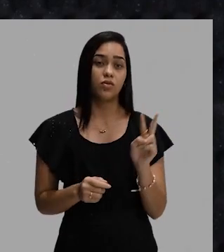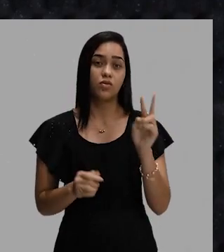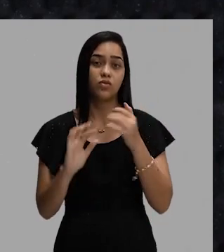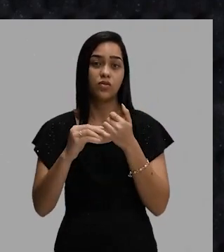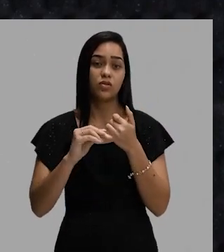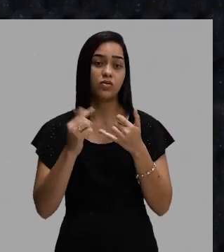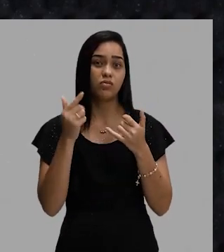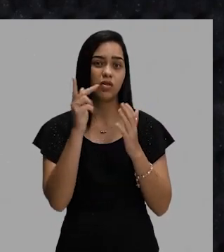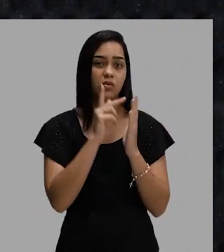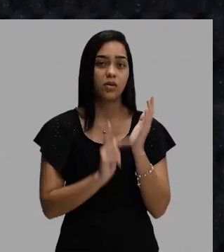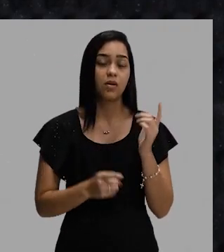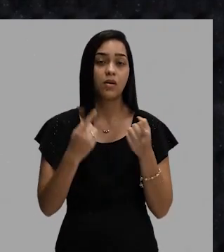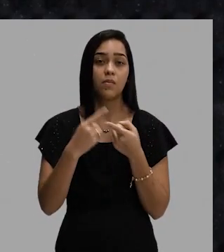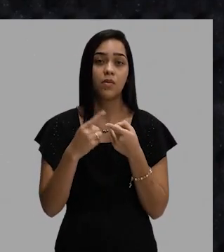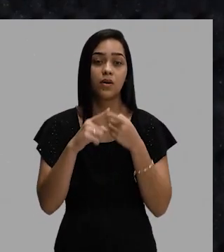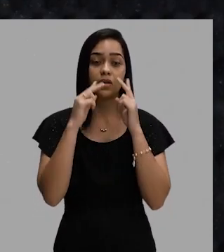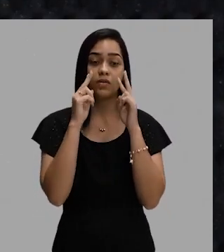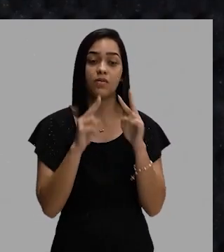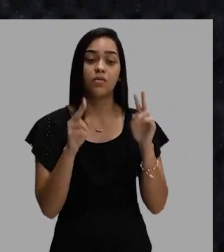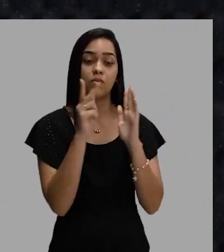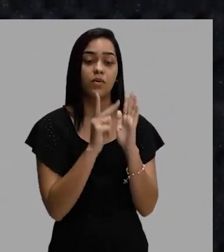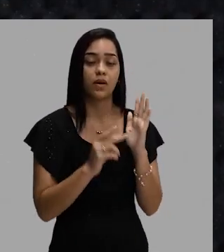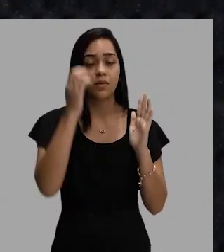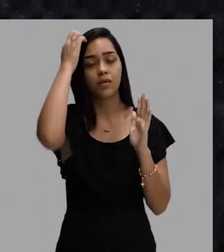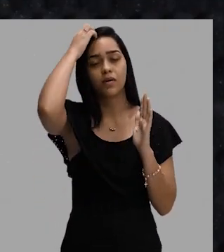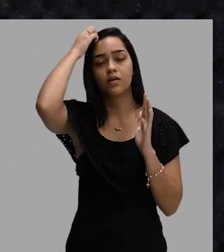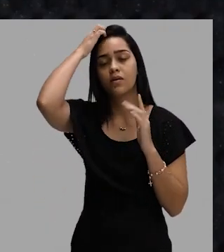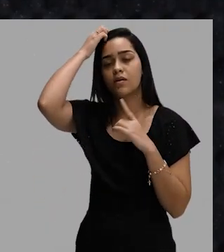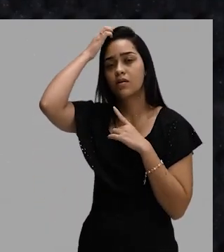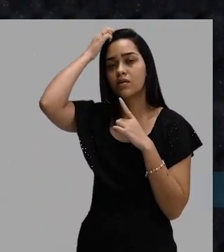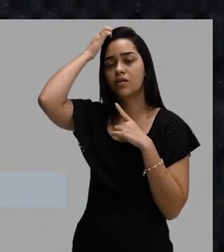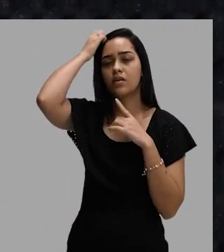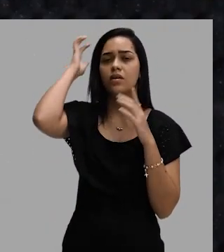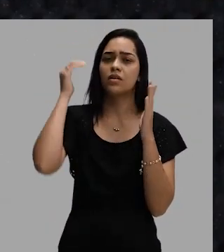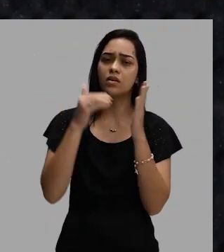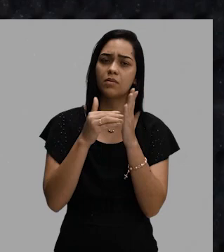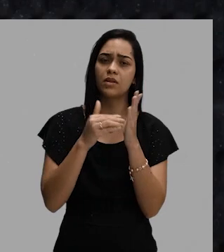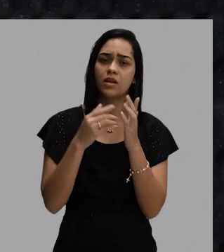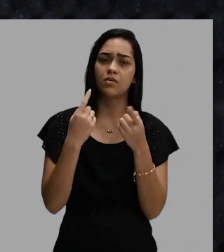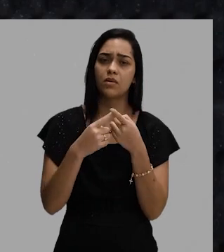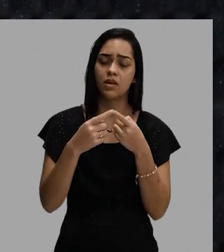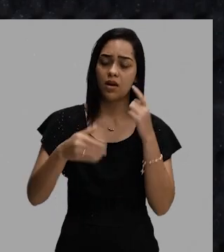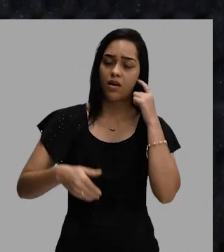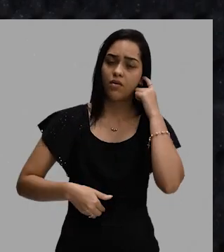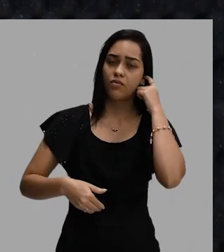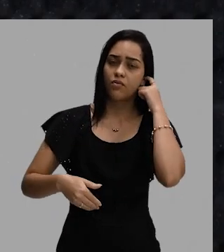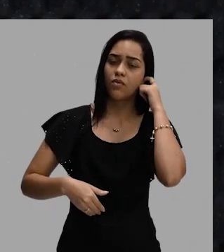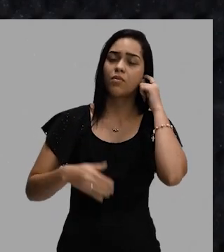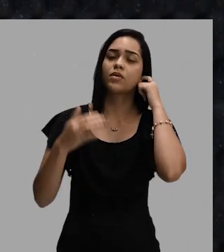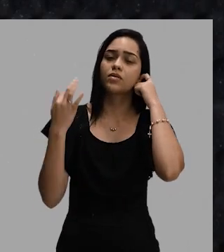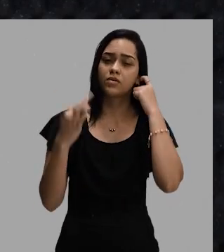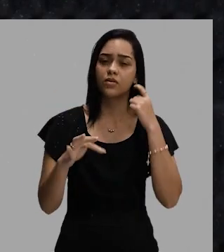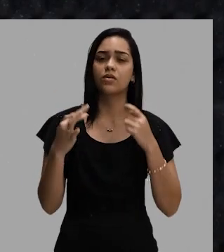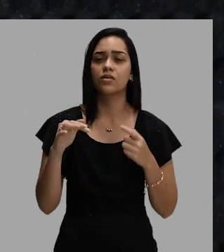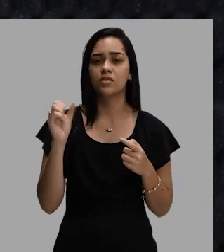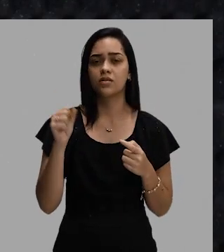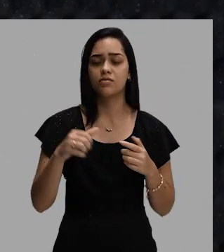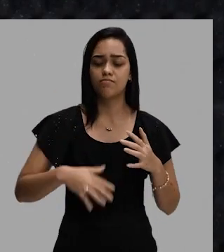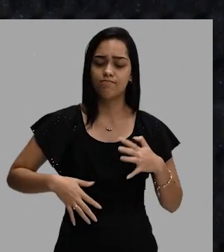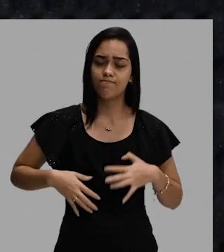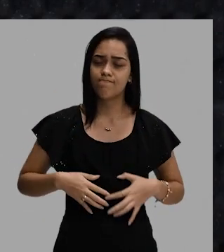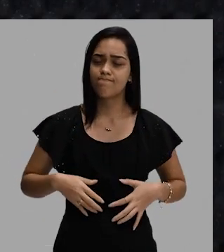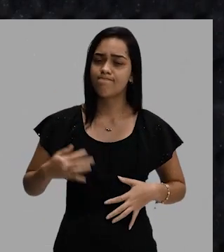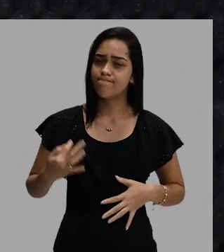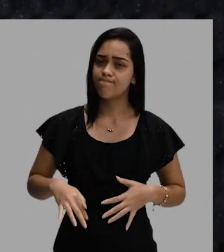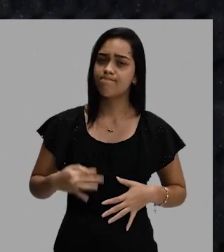cabe no poema, é porque esse olhar poético das coisas fica limitado quando a fome dói na barriga